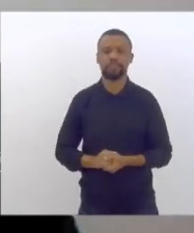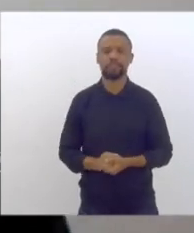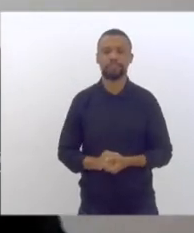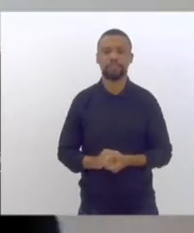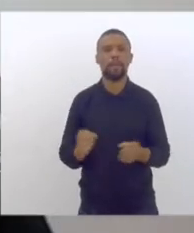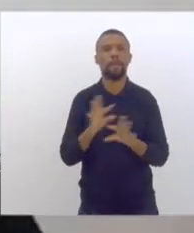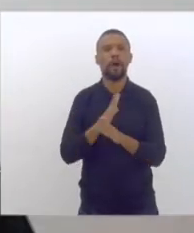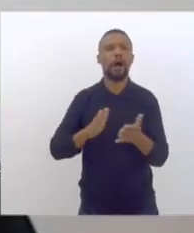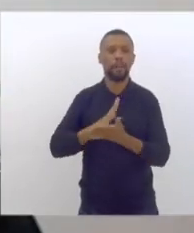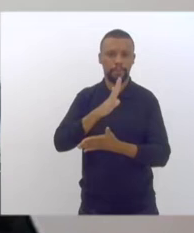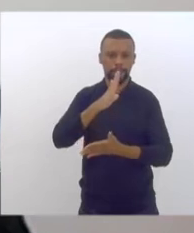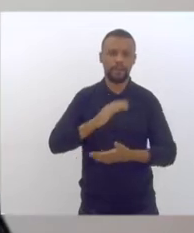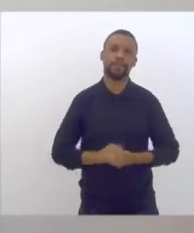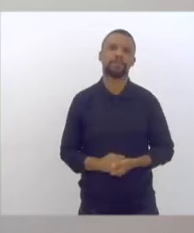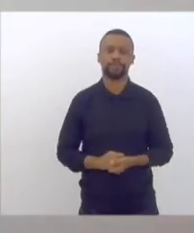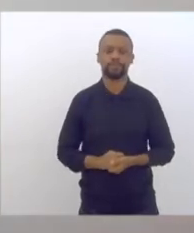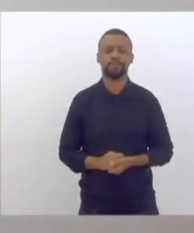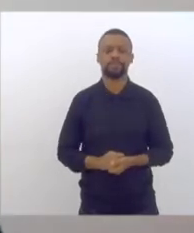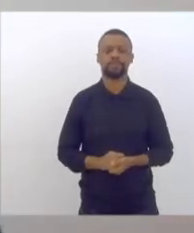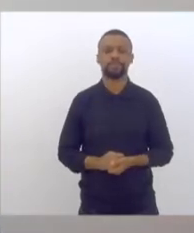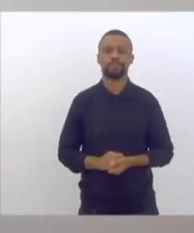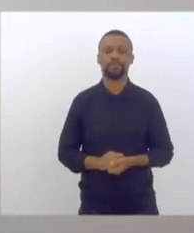e aprovado